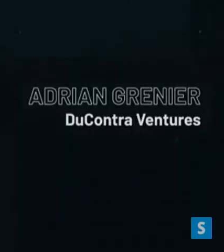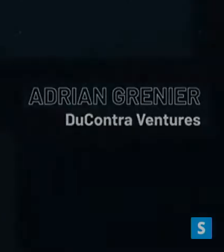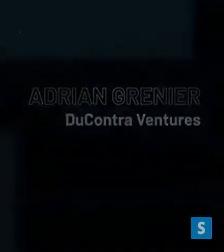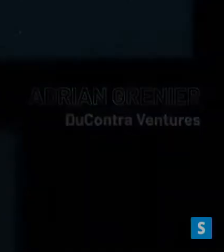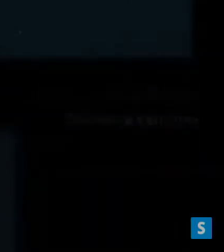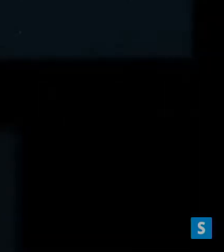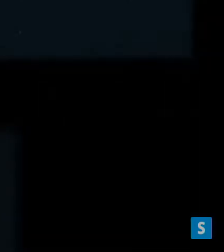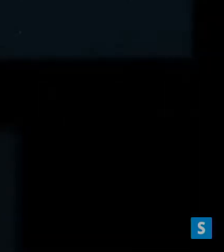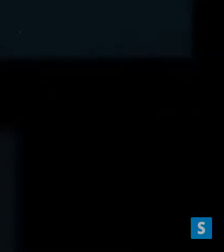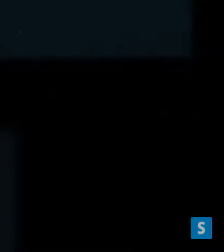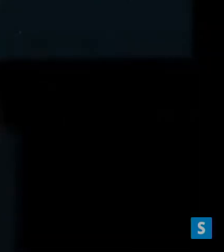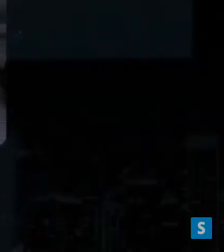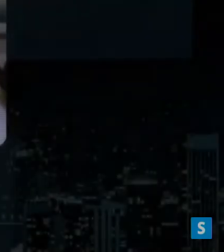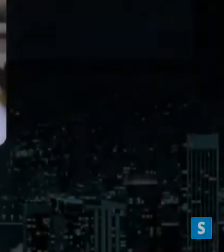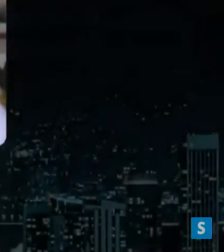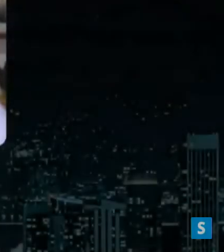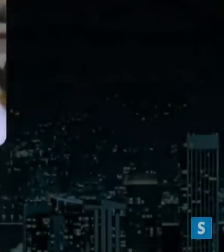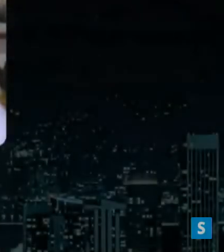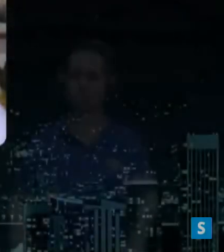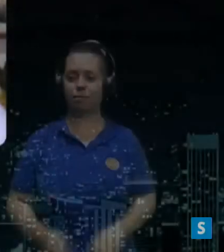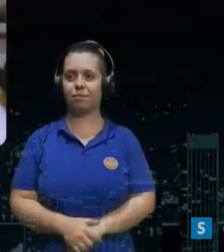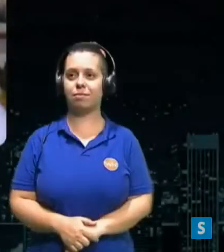E aí